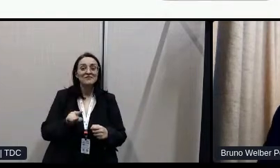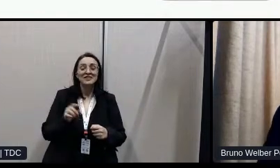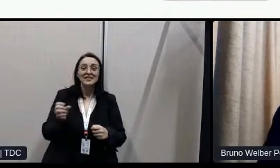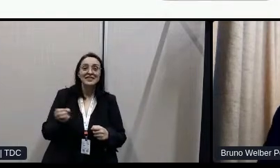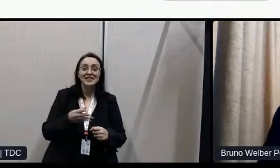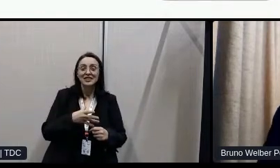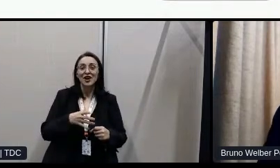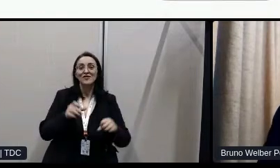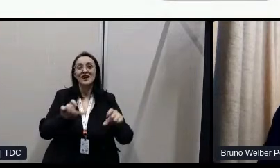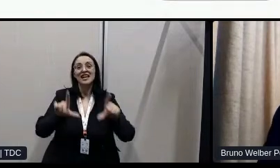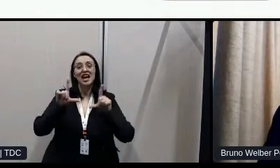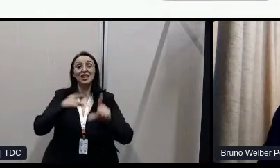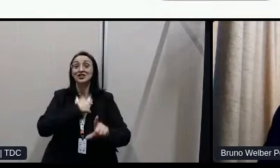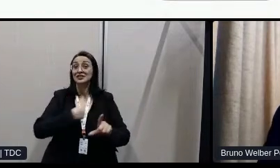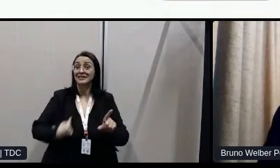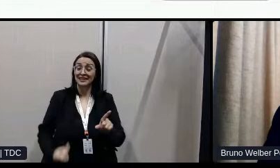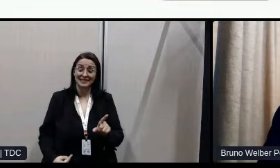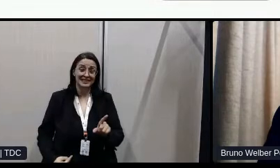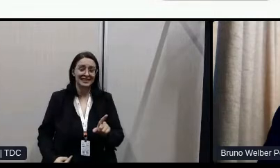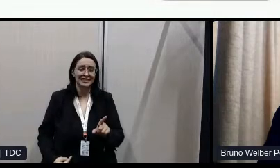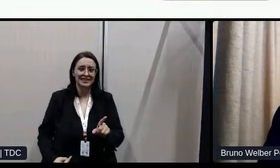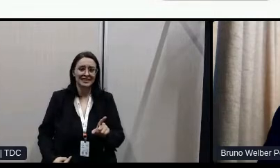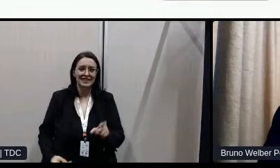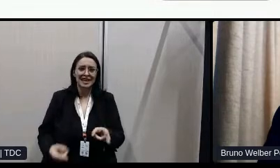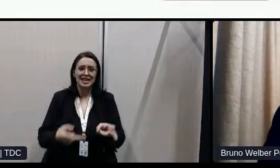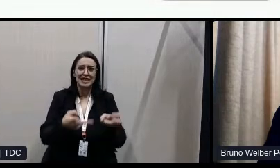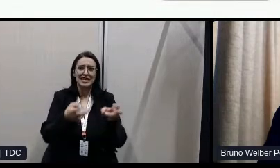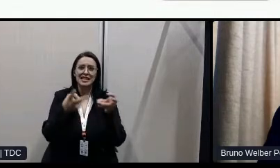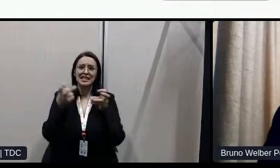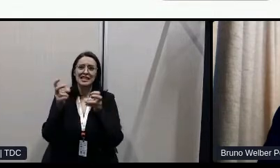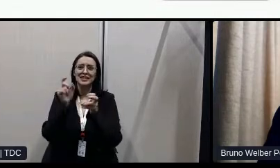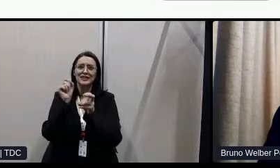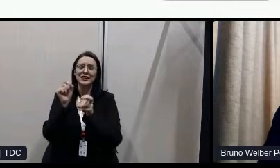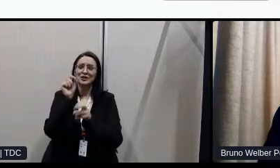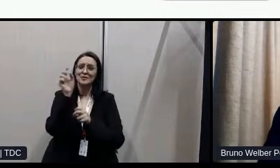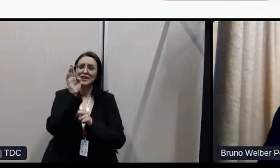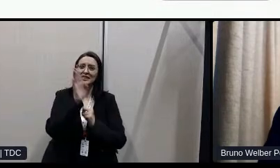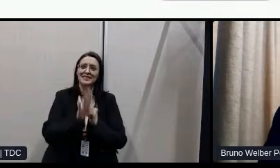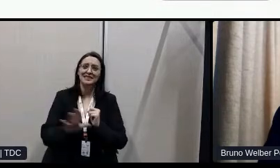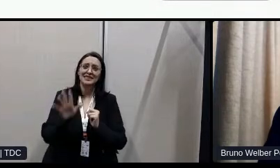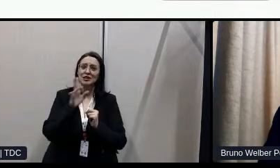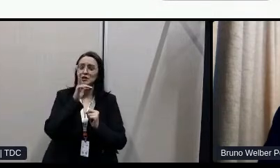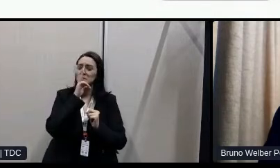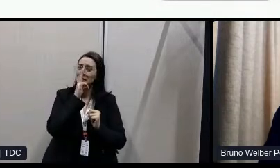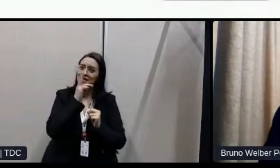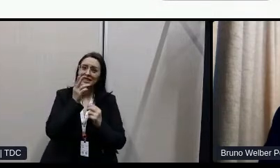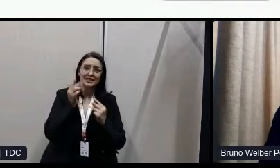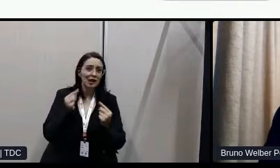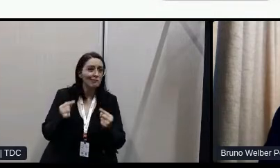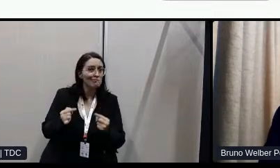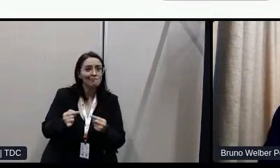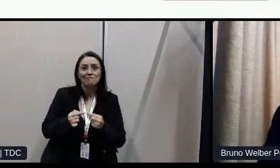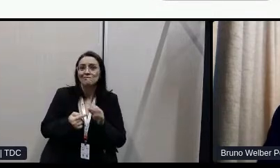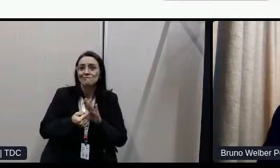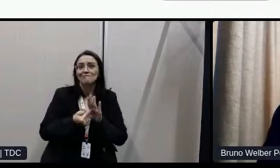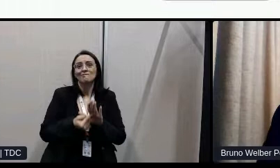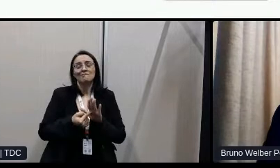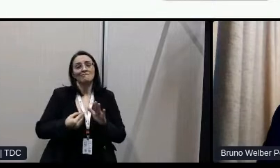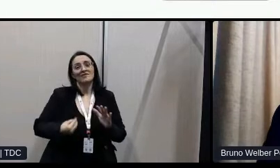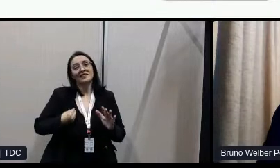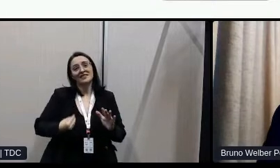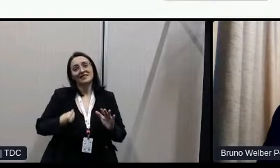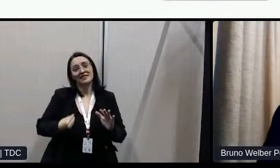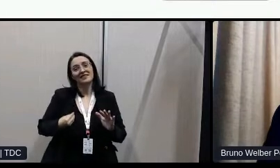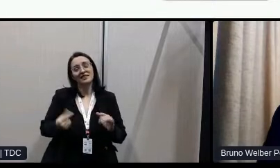tela chinês e que chegou, vamos dizer assim, no Brasil de uma forma muito presente. A